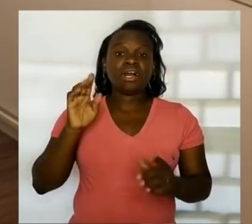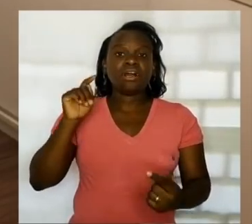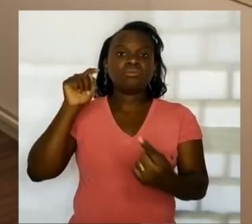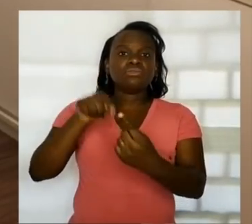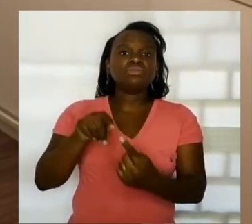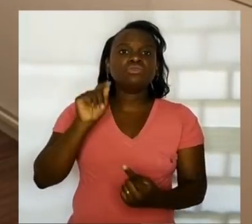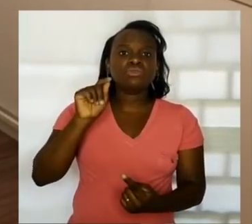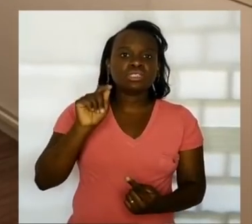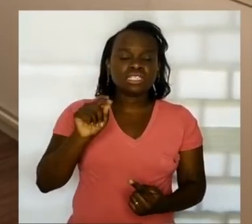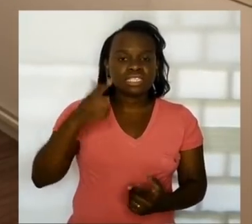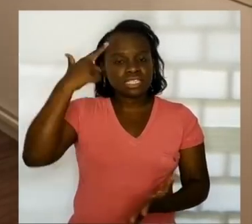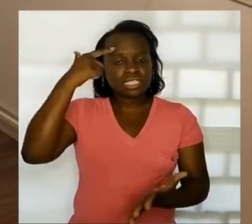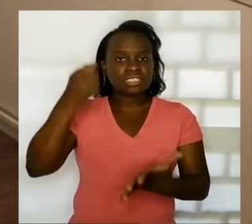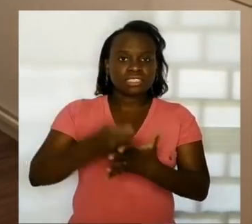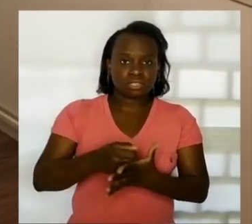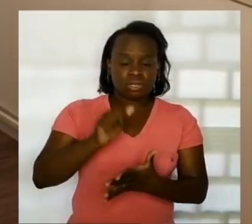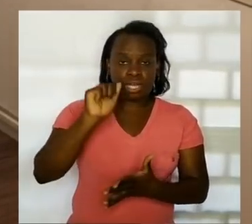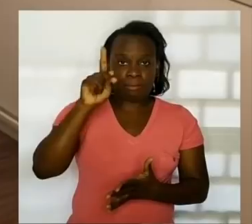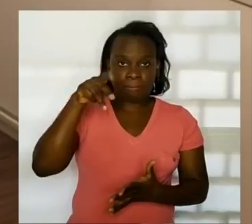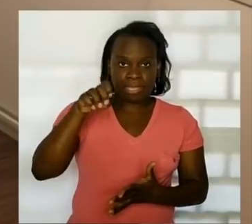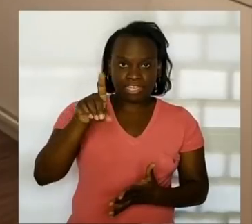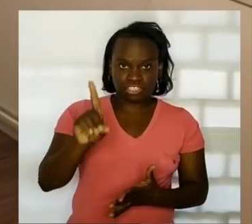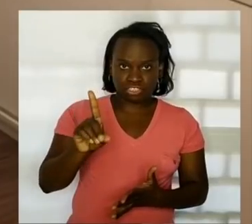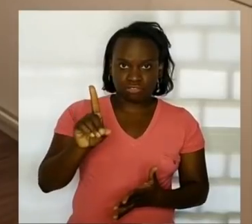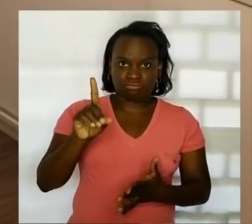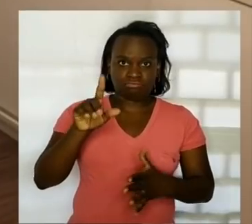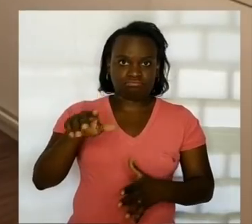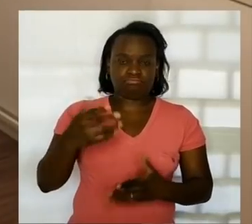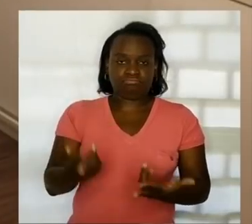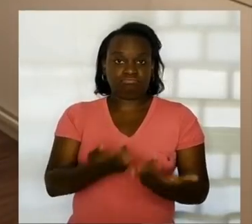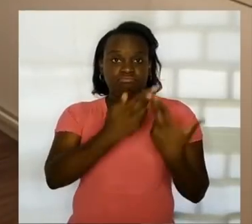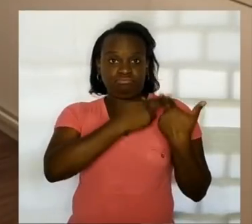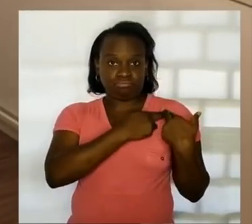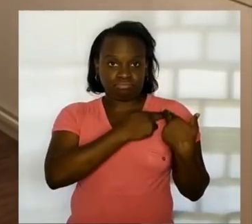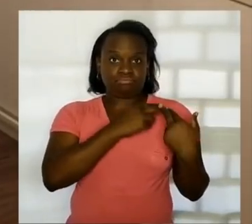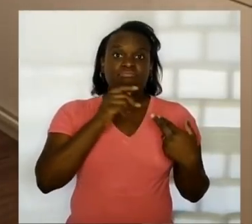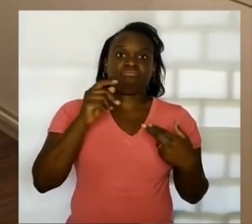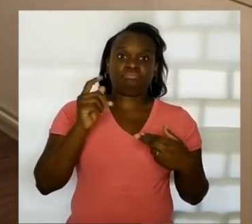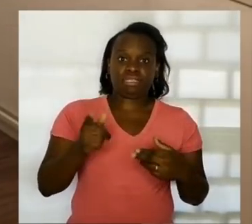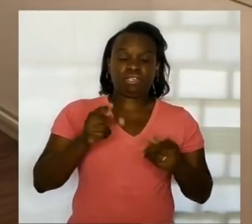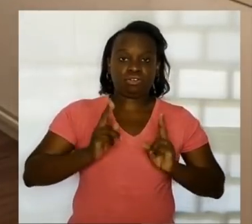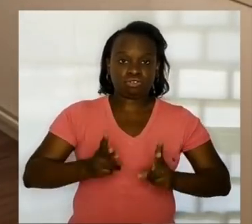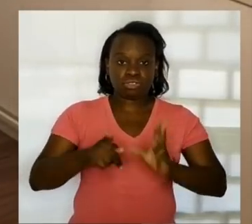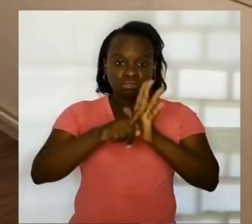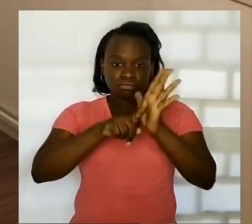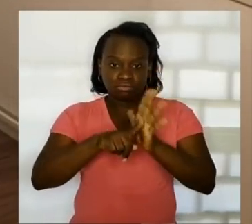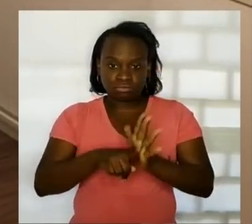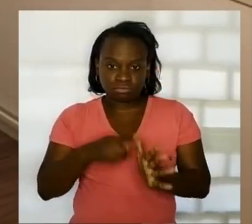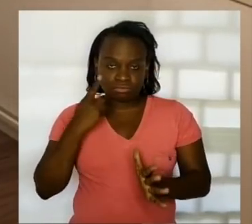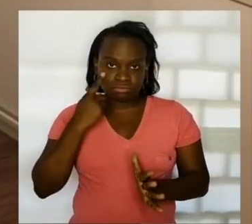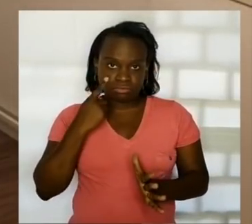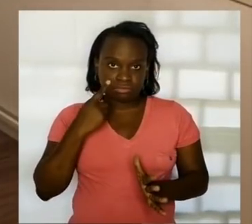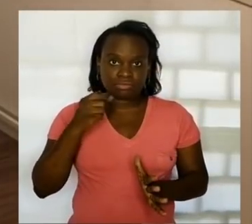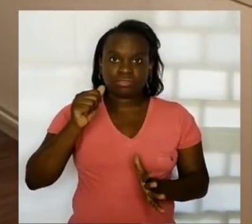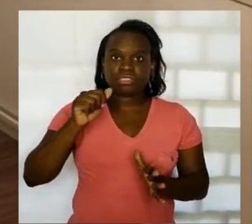da reunião era determinar se a Amped ia assumir a responsabilidade para avaliar programas de pós-graduação na área de